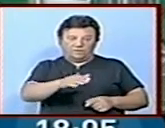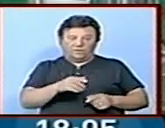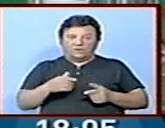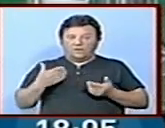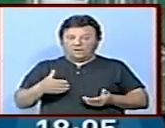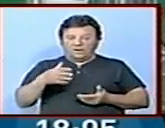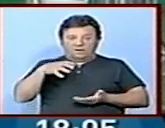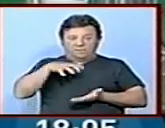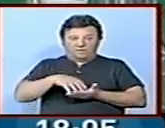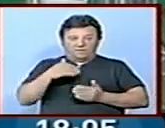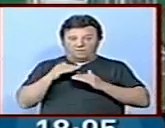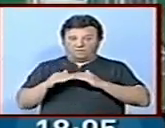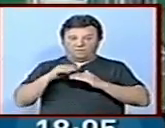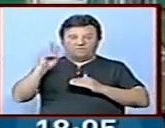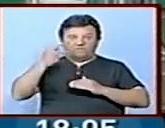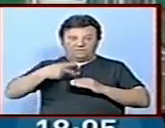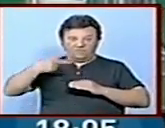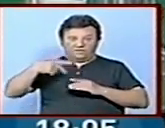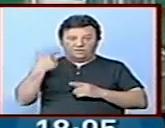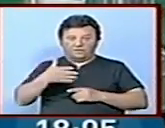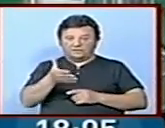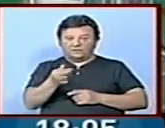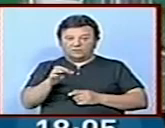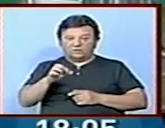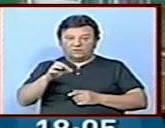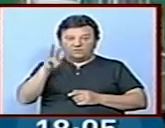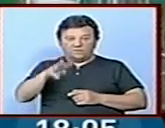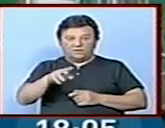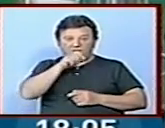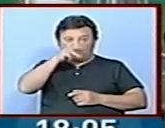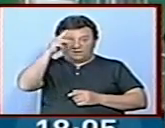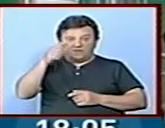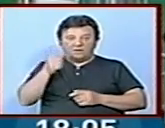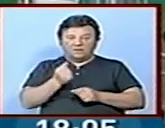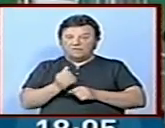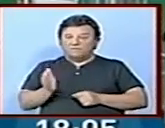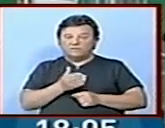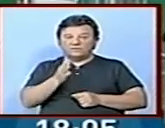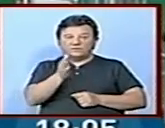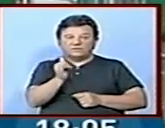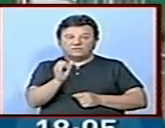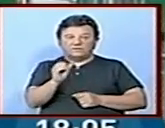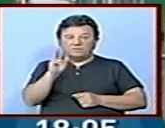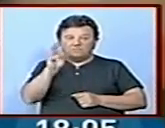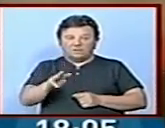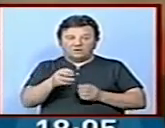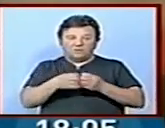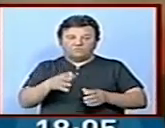Este pavilhão, com 2 andares, tem cerca de 148 mil galinhas e produz 120 mil ovos por